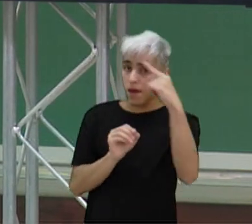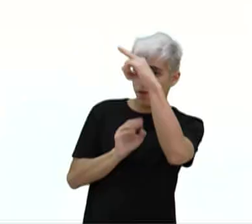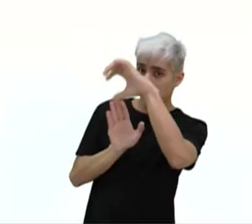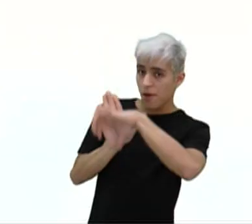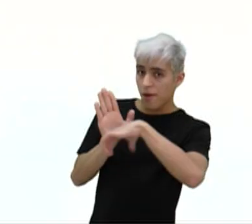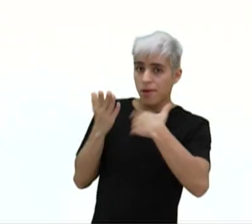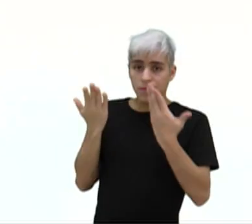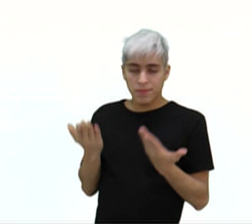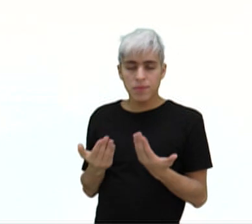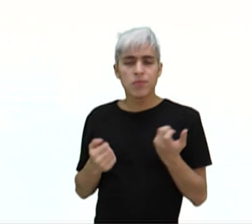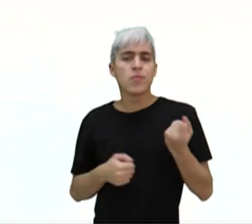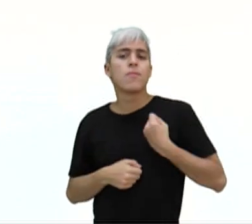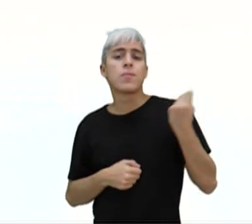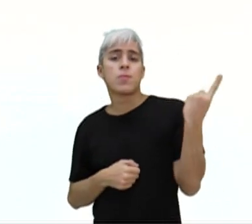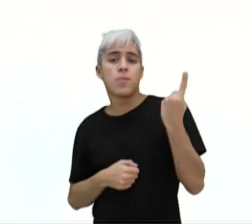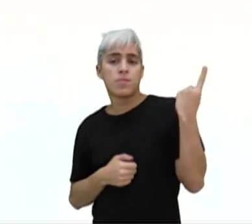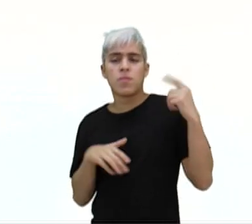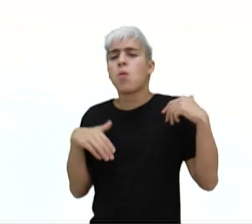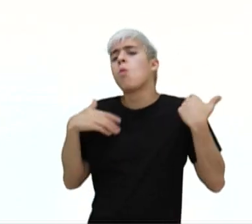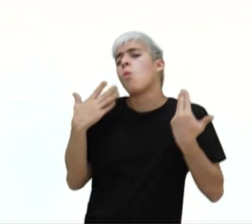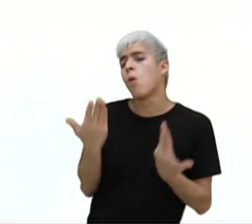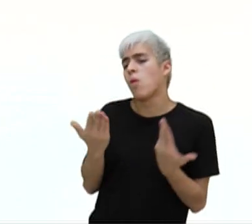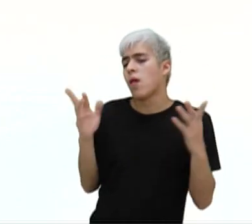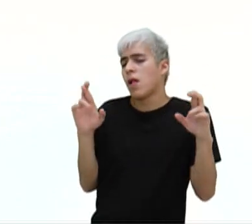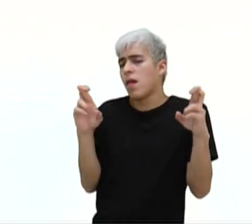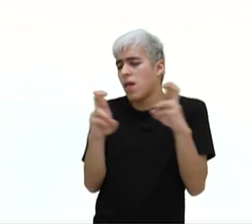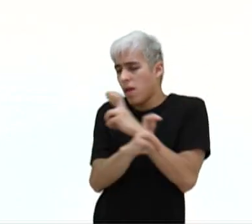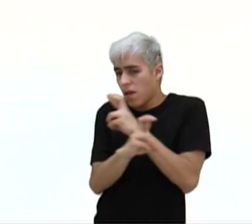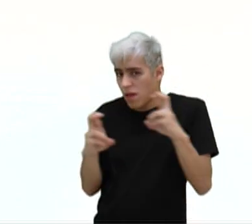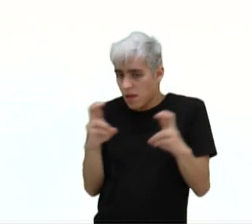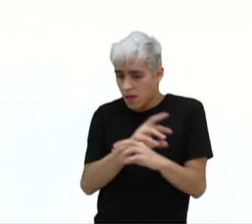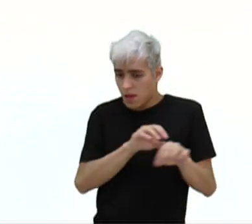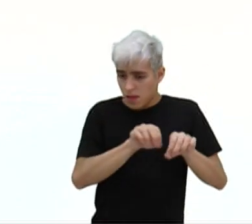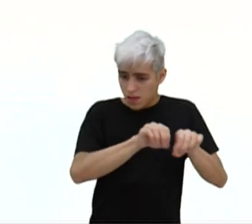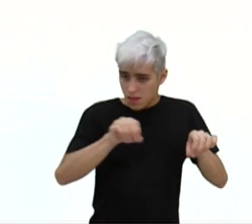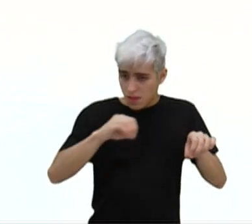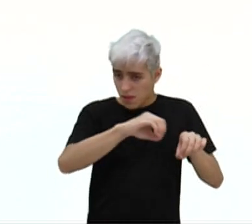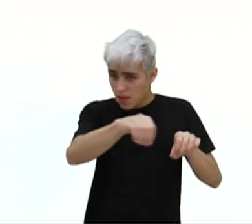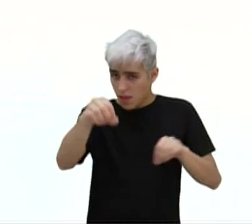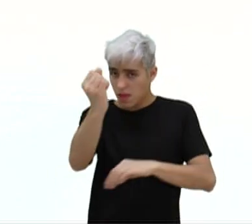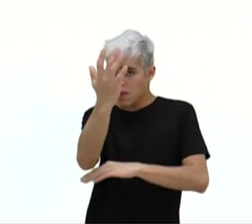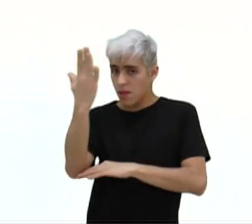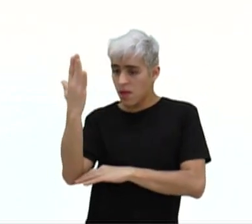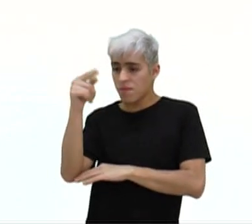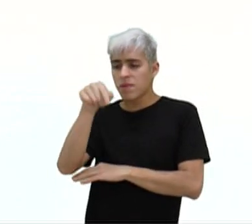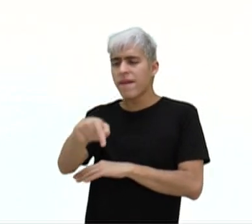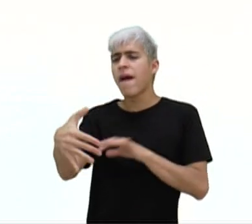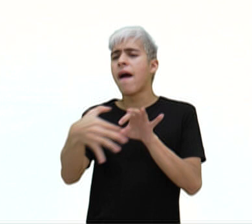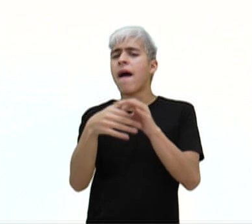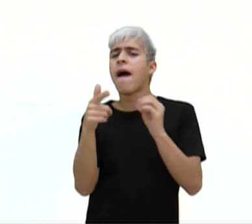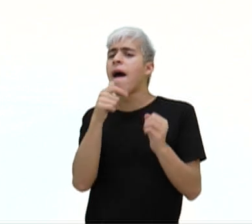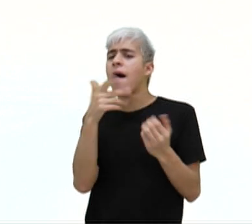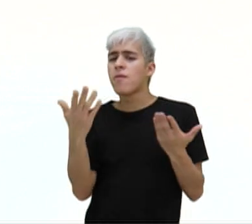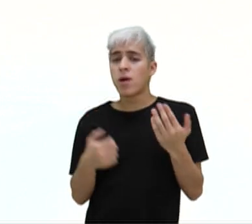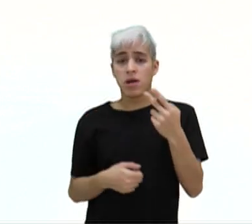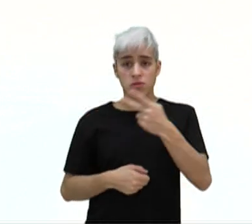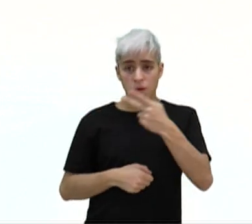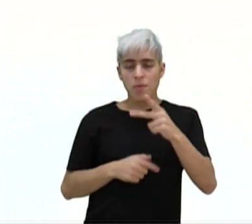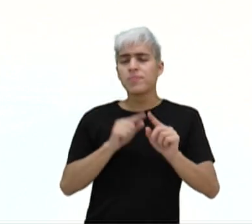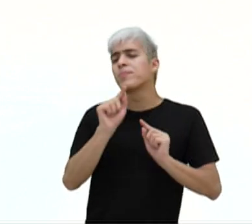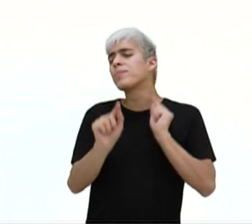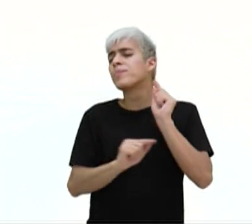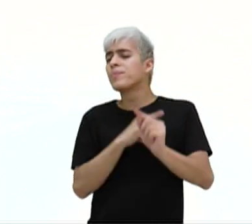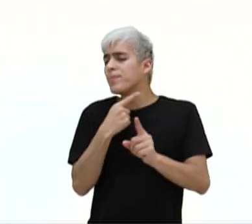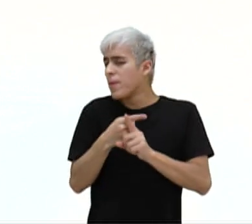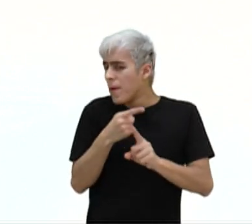conceito. Número 1. Qual é a relação do saneamento ambiental com a água? Número 2. Por que